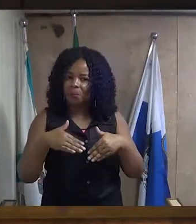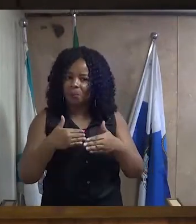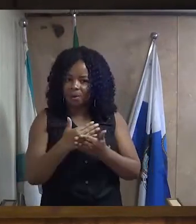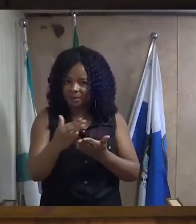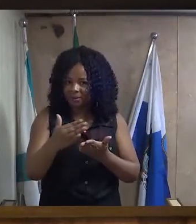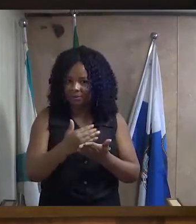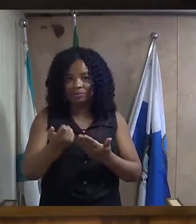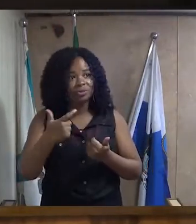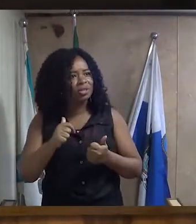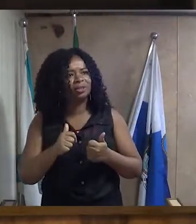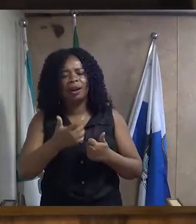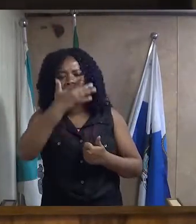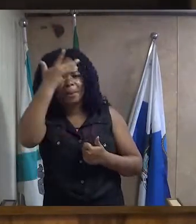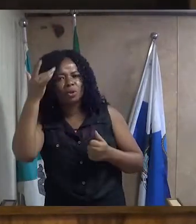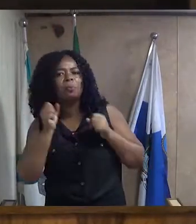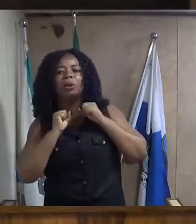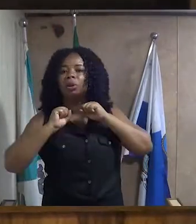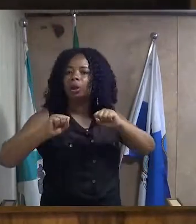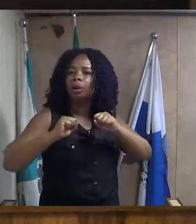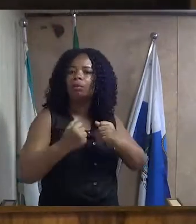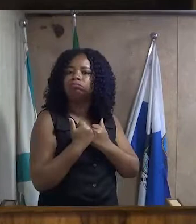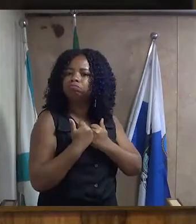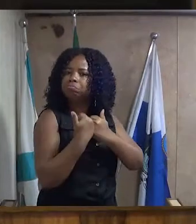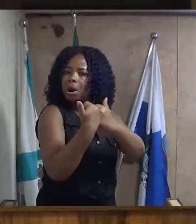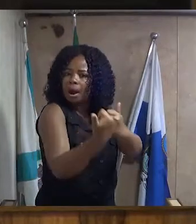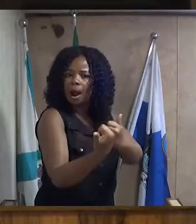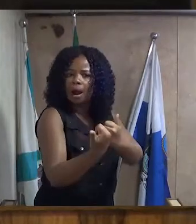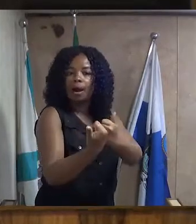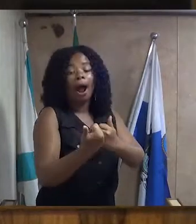início deste mandato.